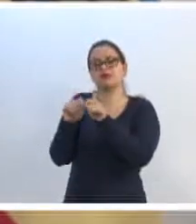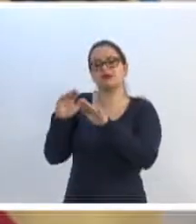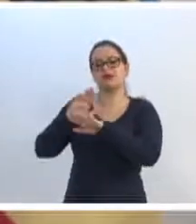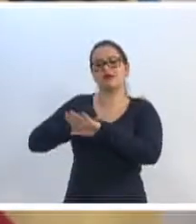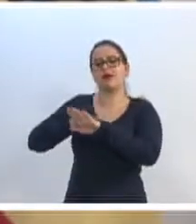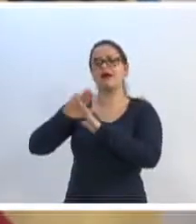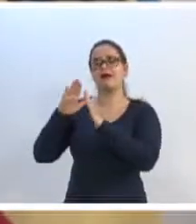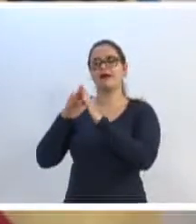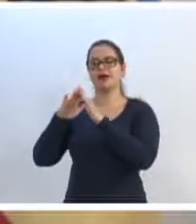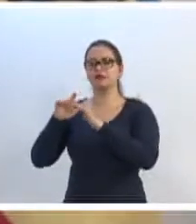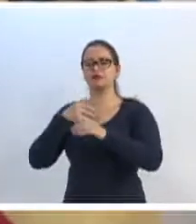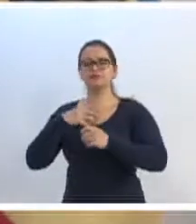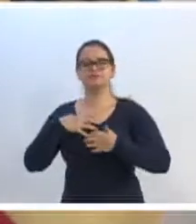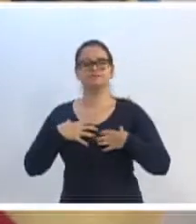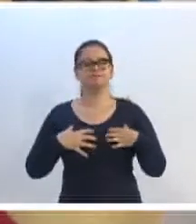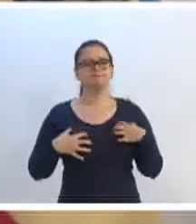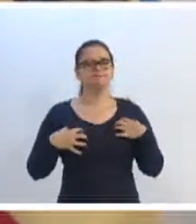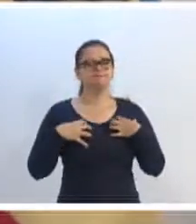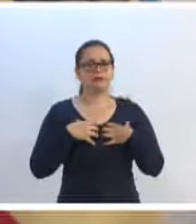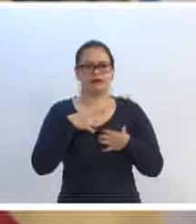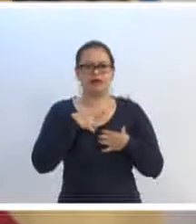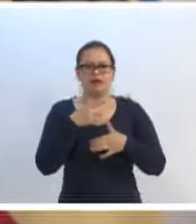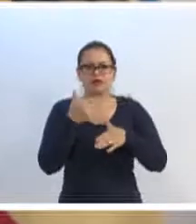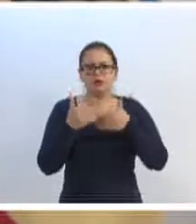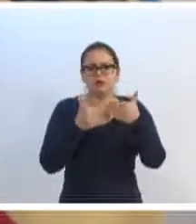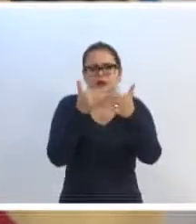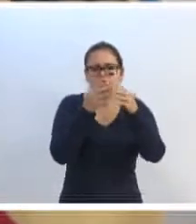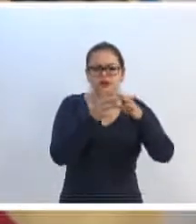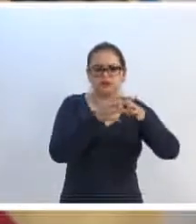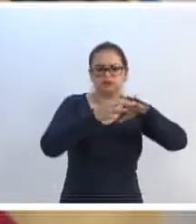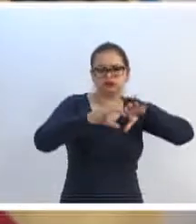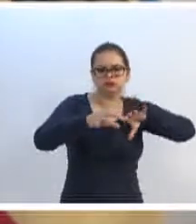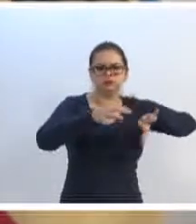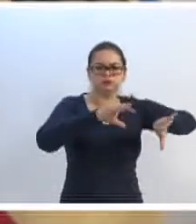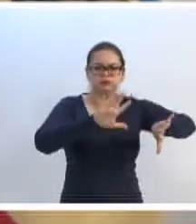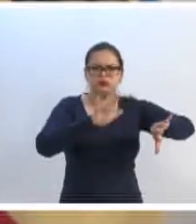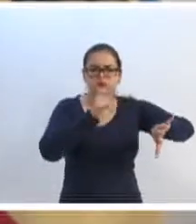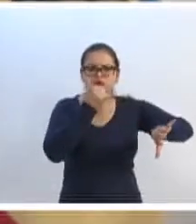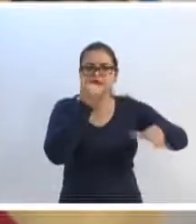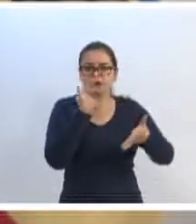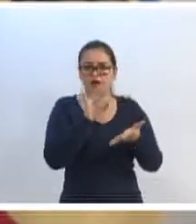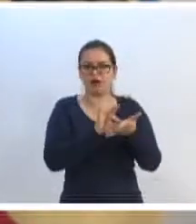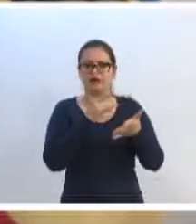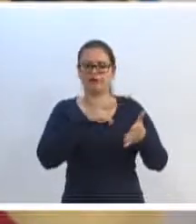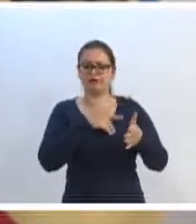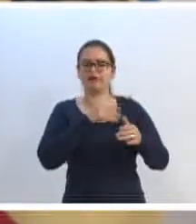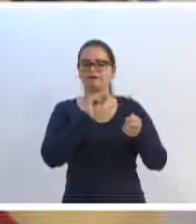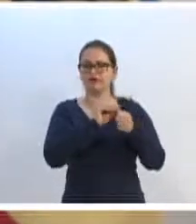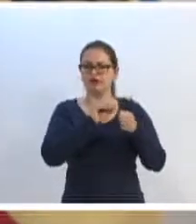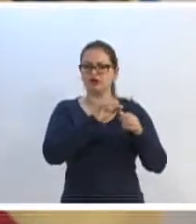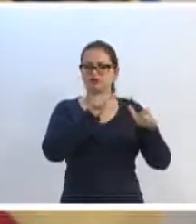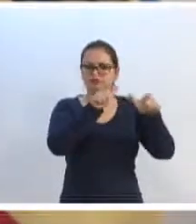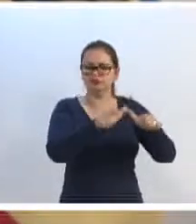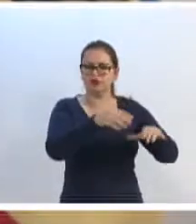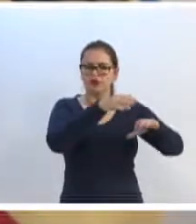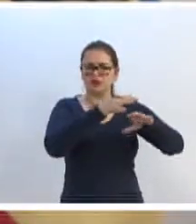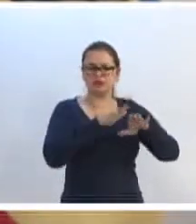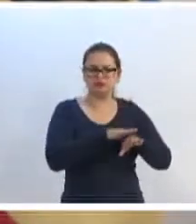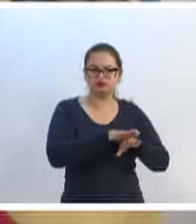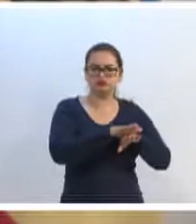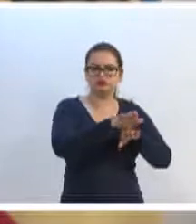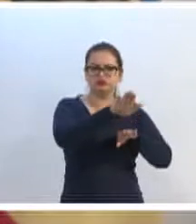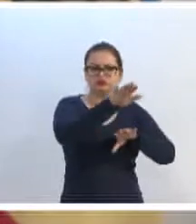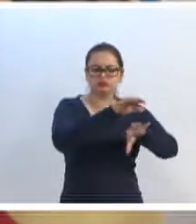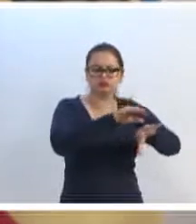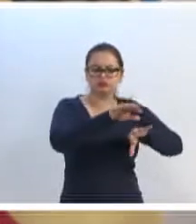sentem frustradas. E se há um processo de separação, então, que justifica isso, se há, de fato, essa triagem que acontece lá na questão da esteira, eu acho que isso tem que ser